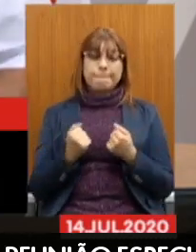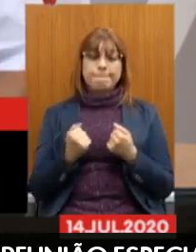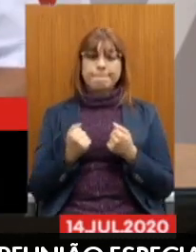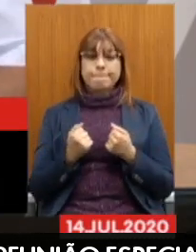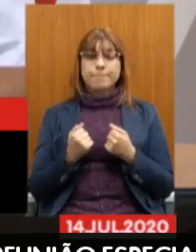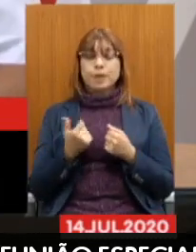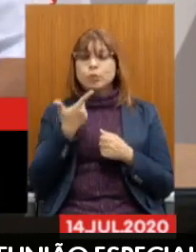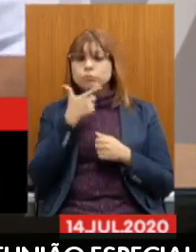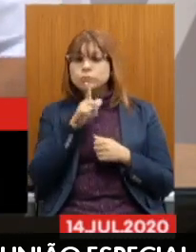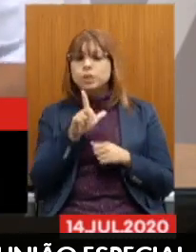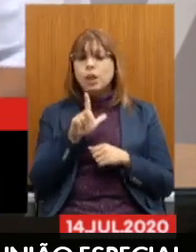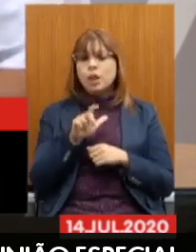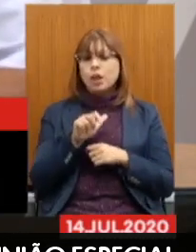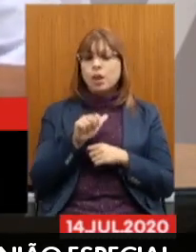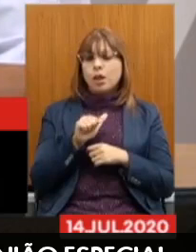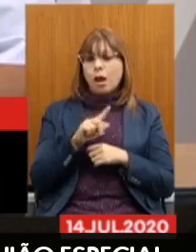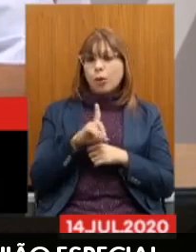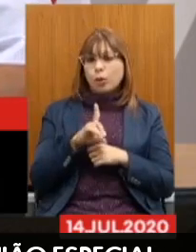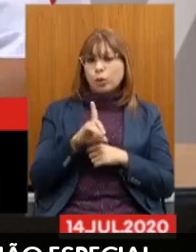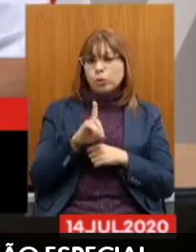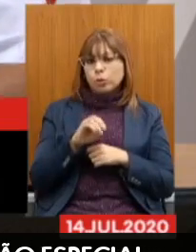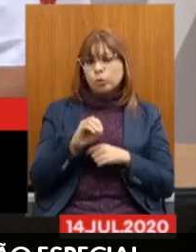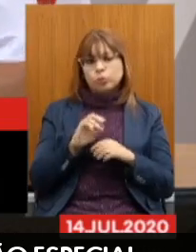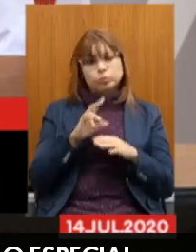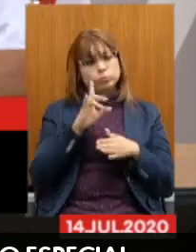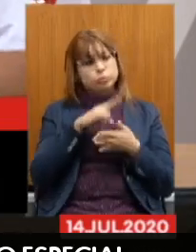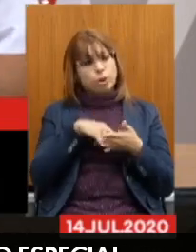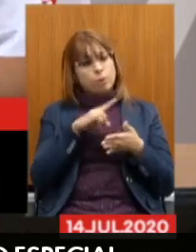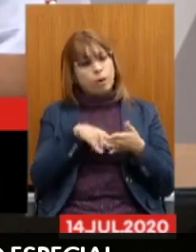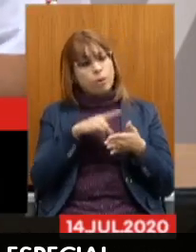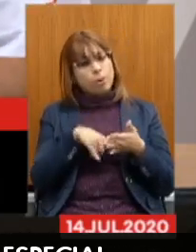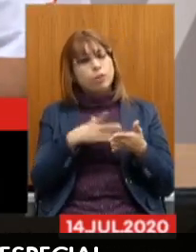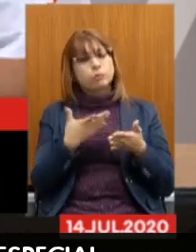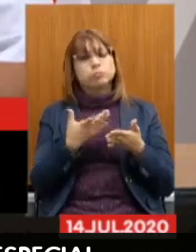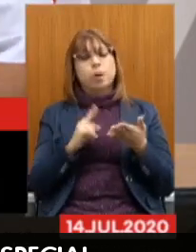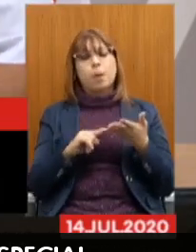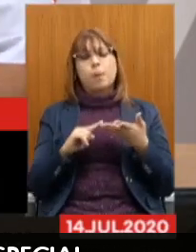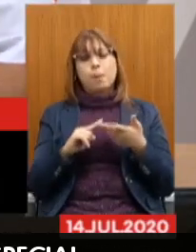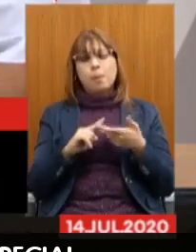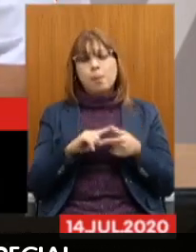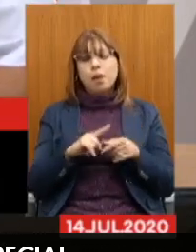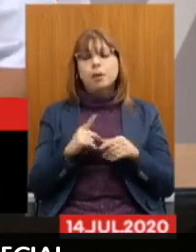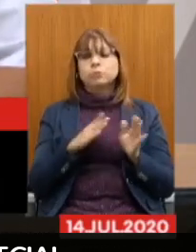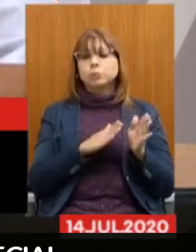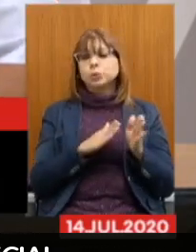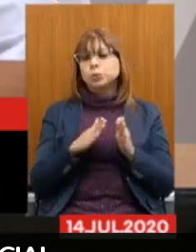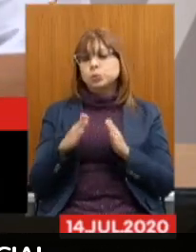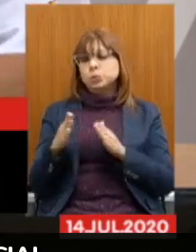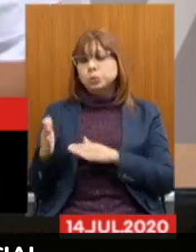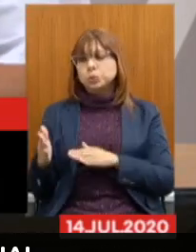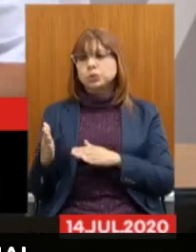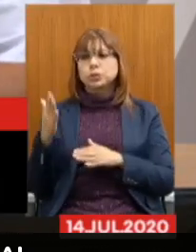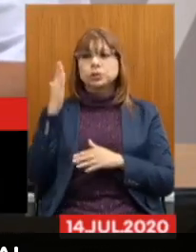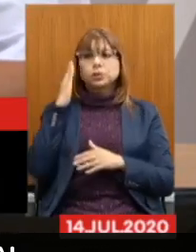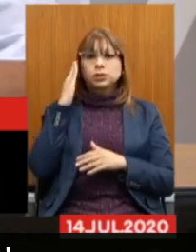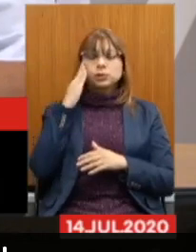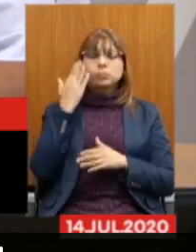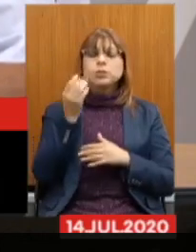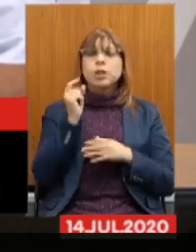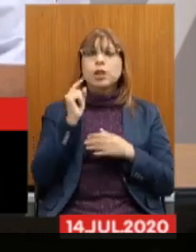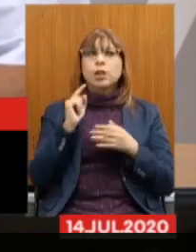ter um laudo, ter realmente um ponto a ponto de cada processo, de cada artigo dentro dessa